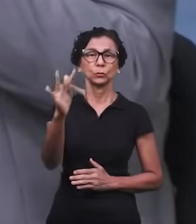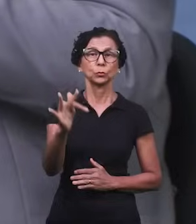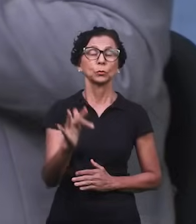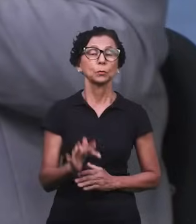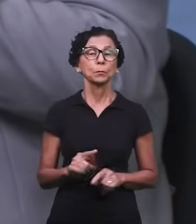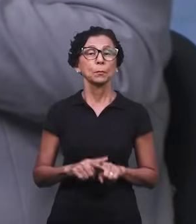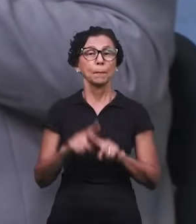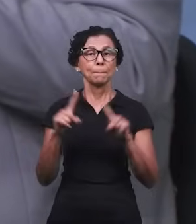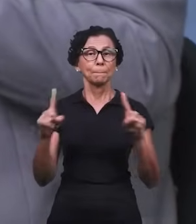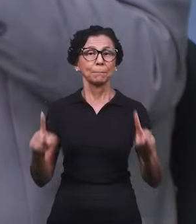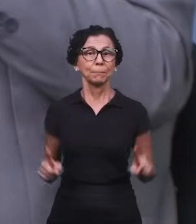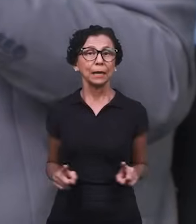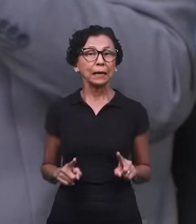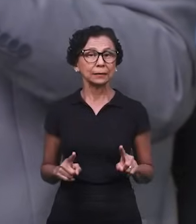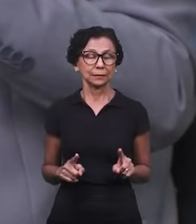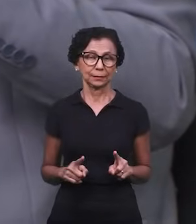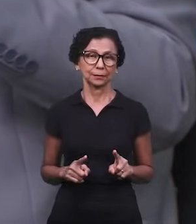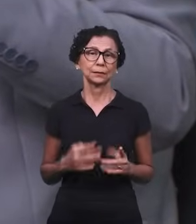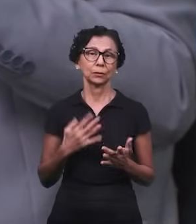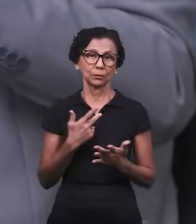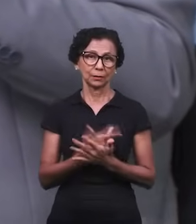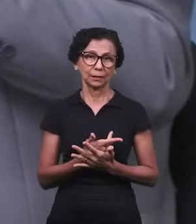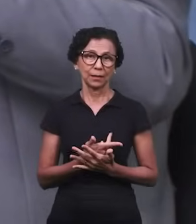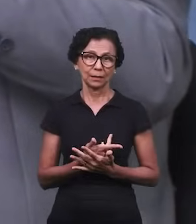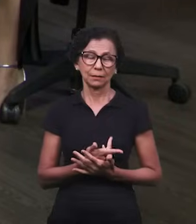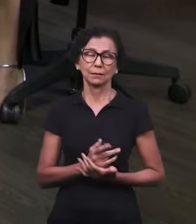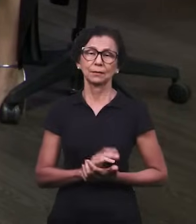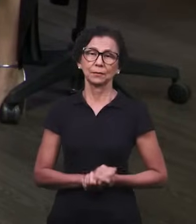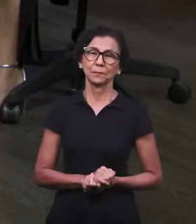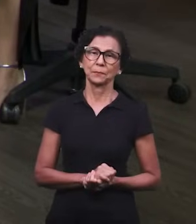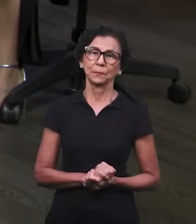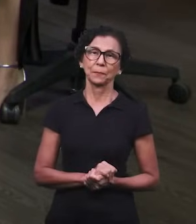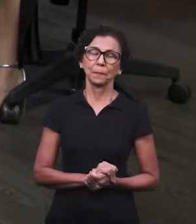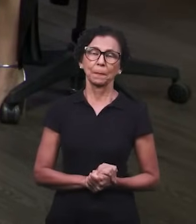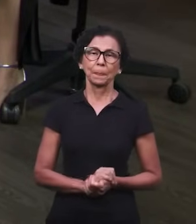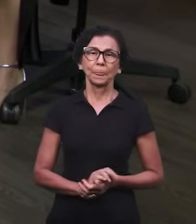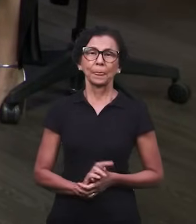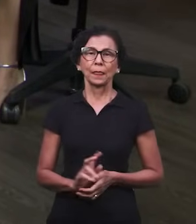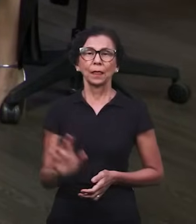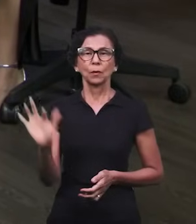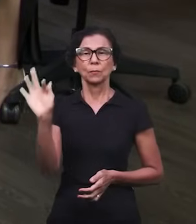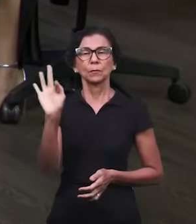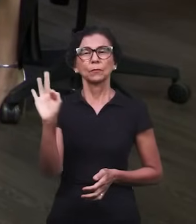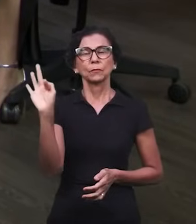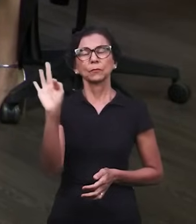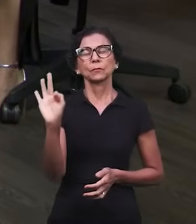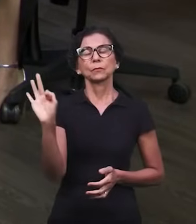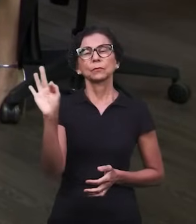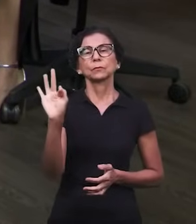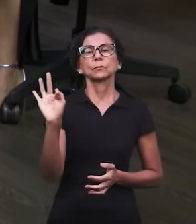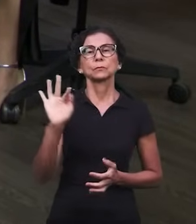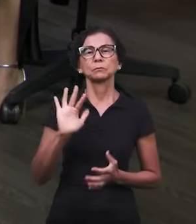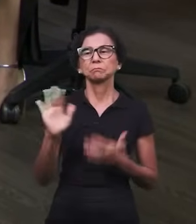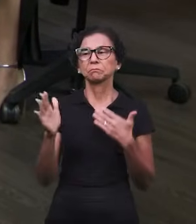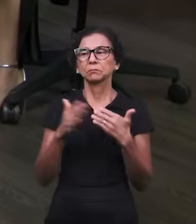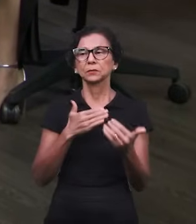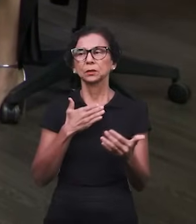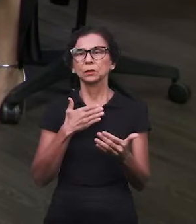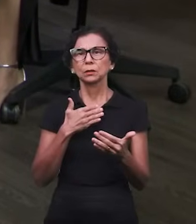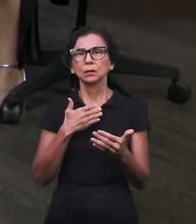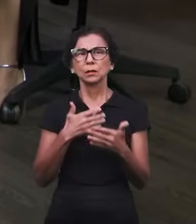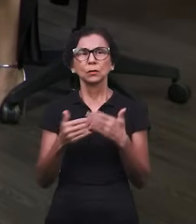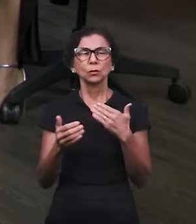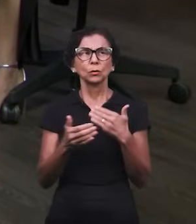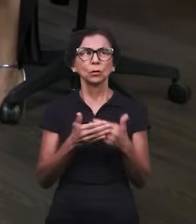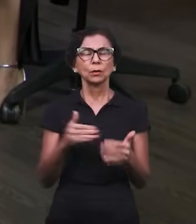aspecto. Outro aspecto é que a universidade, quando você faz uma faculdade de qualquer...